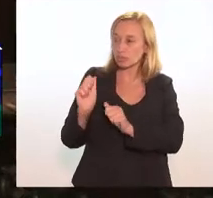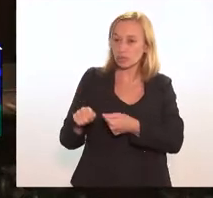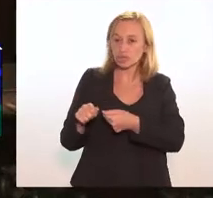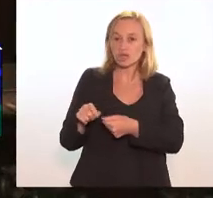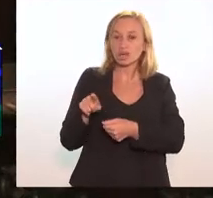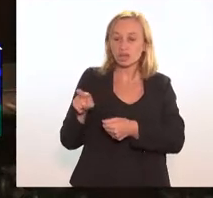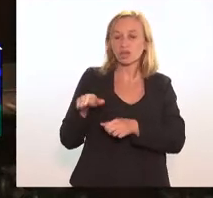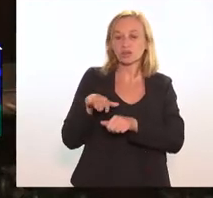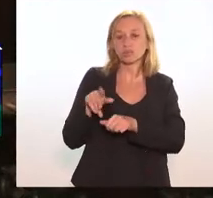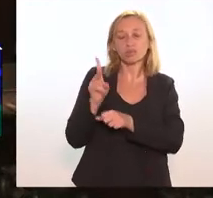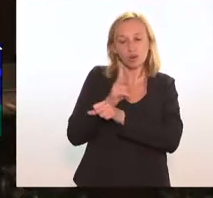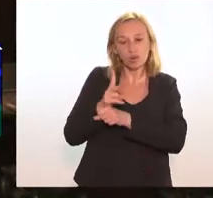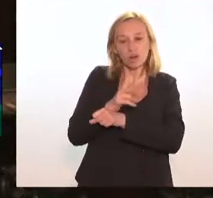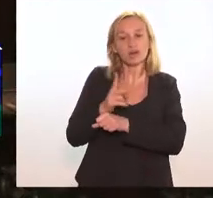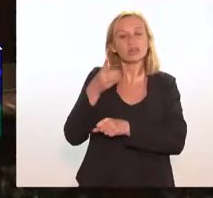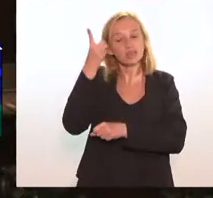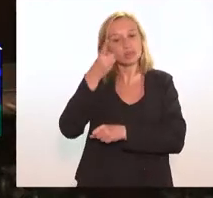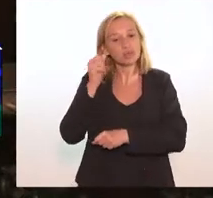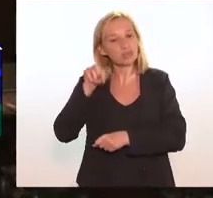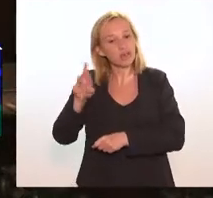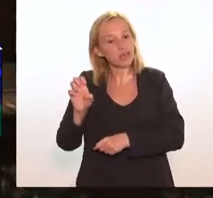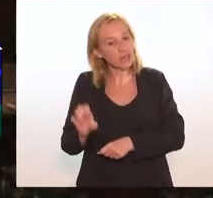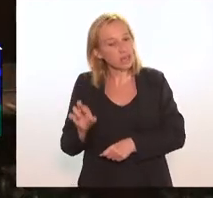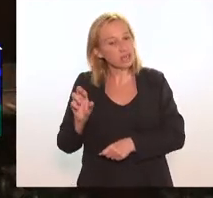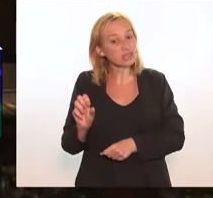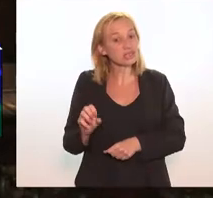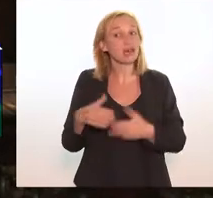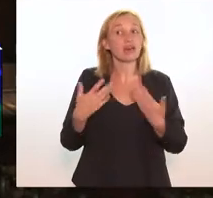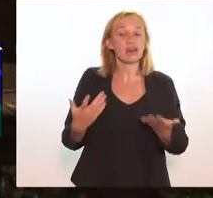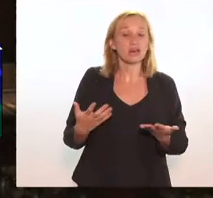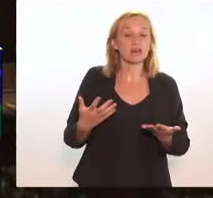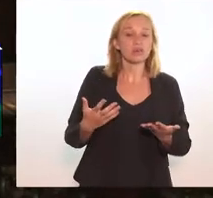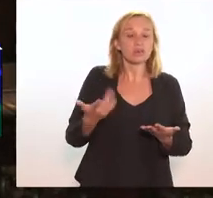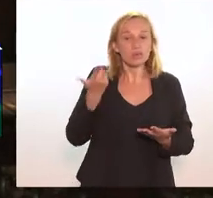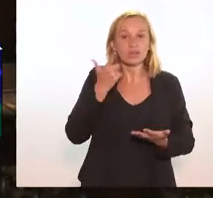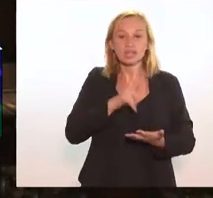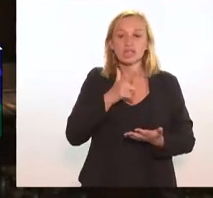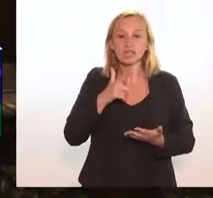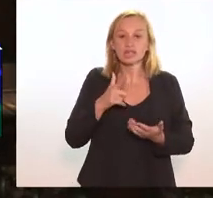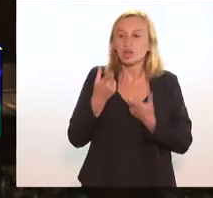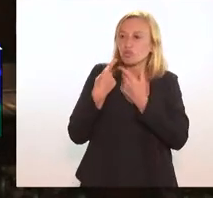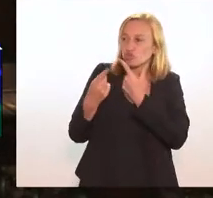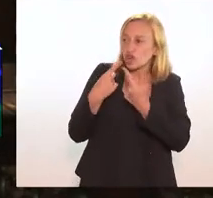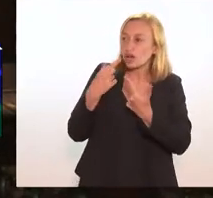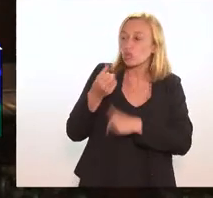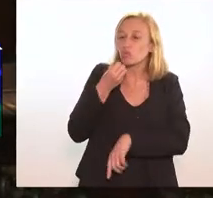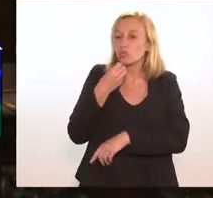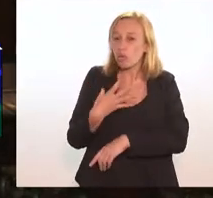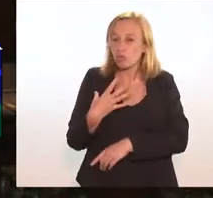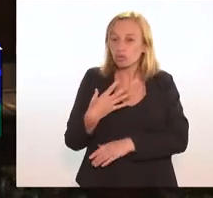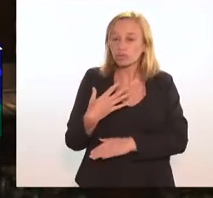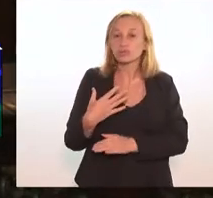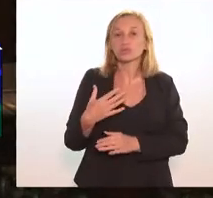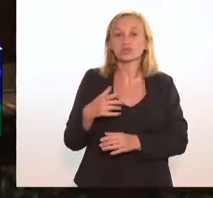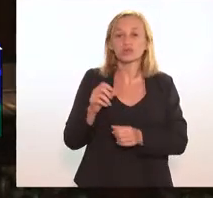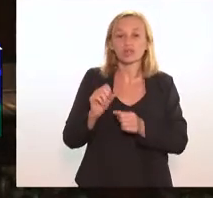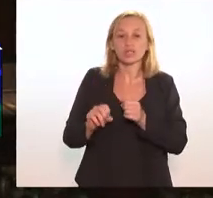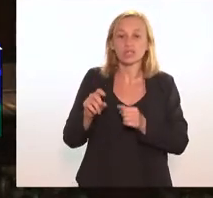é que a gente procurasse o deputado Rosenberg Reis e, quem sabe, construir uma mediação e fazer com